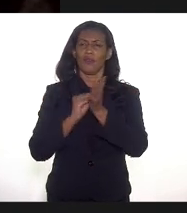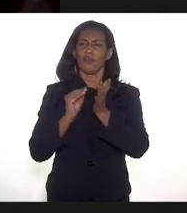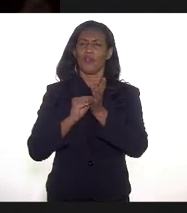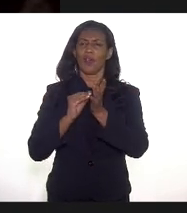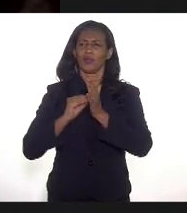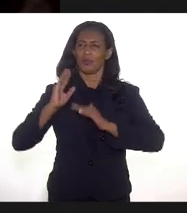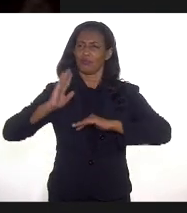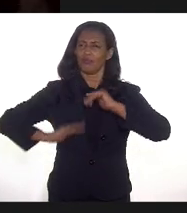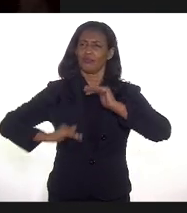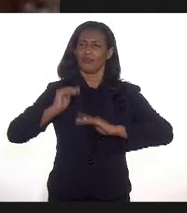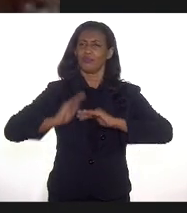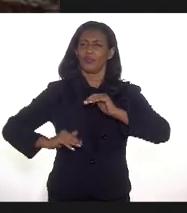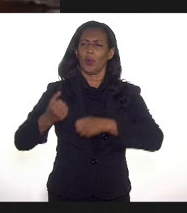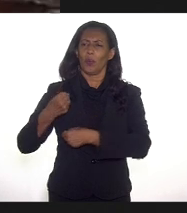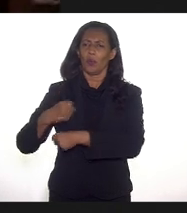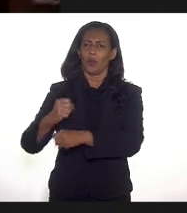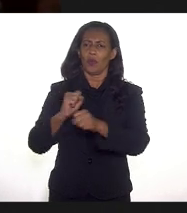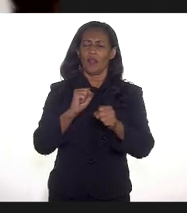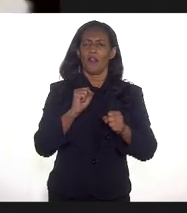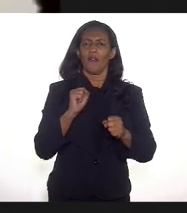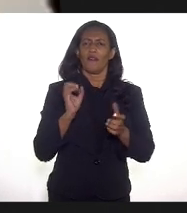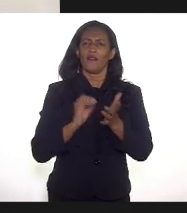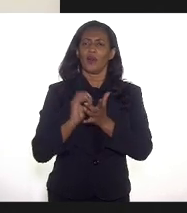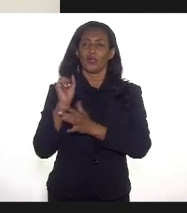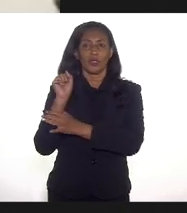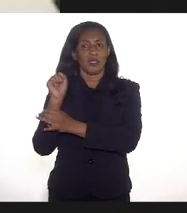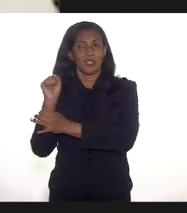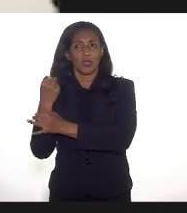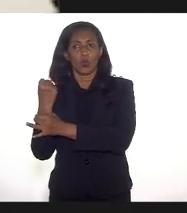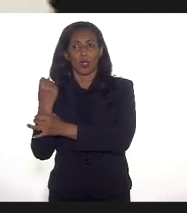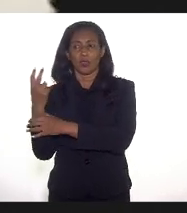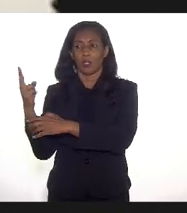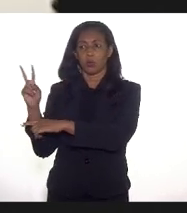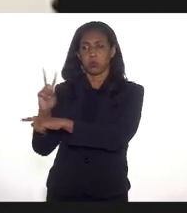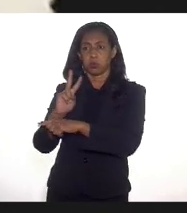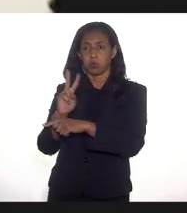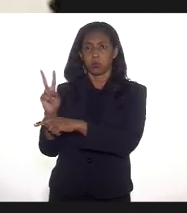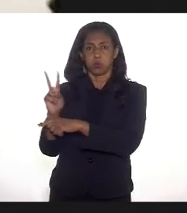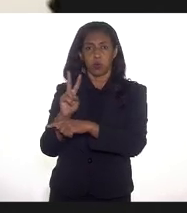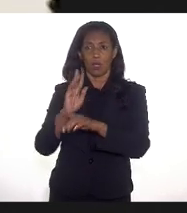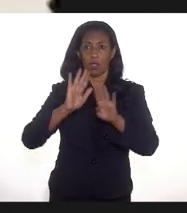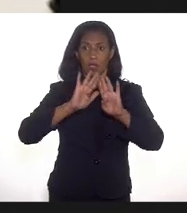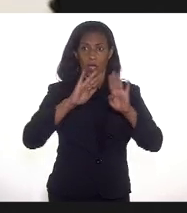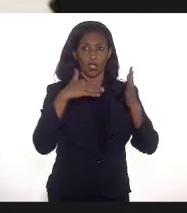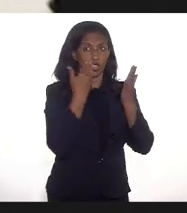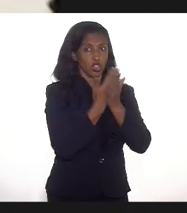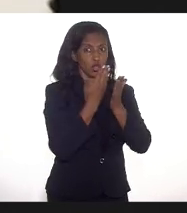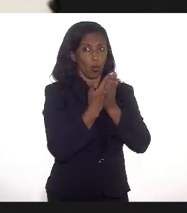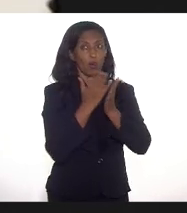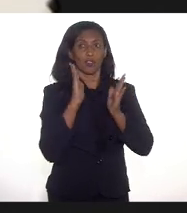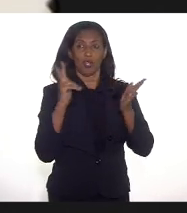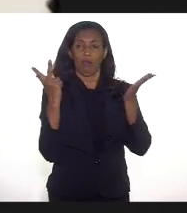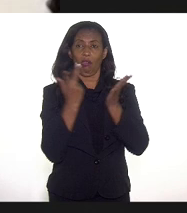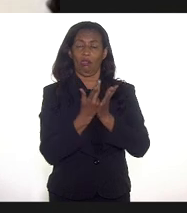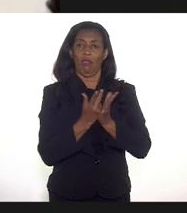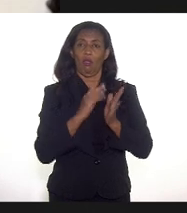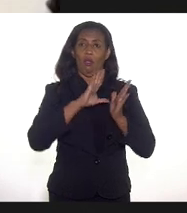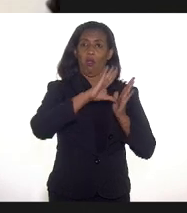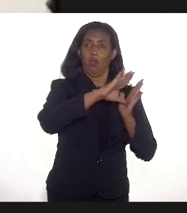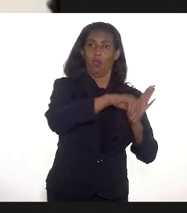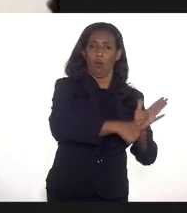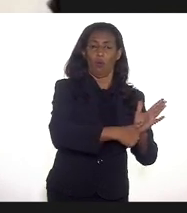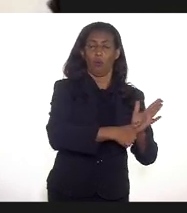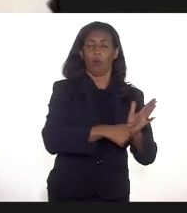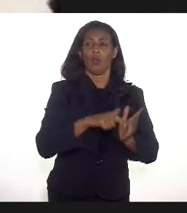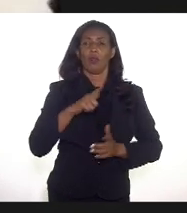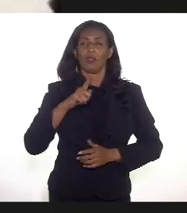terceirizados, é a falta de segurança das unidades. Já foi falado aqui de unidades que foram furtadas. E no Exército, por exemplo, servidores estão vindo